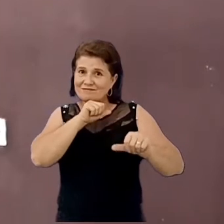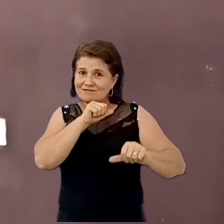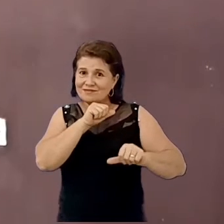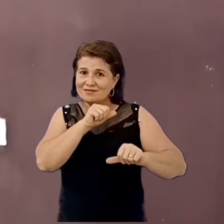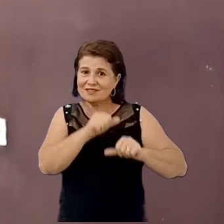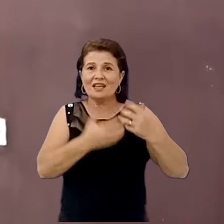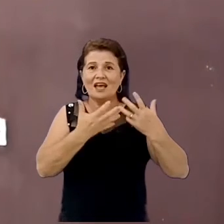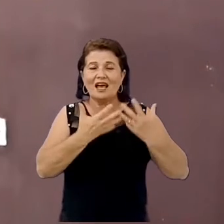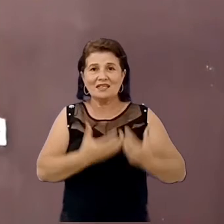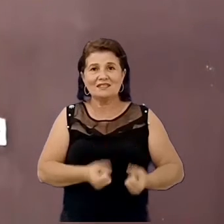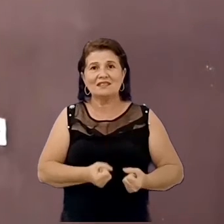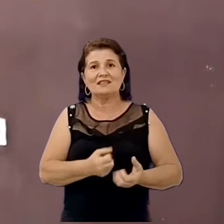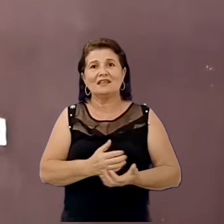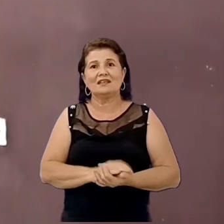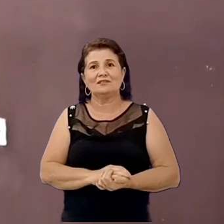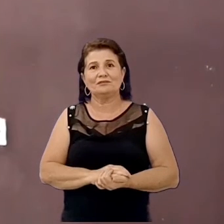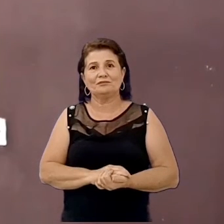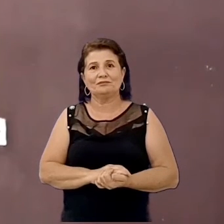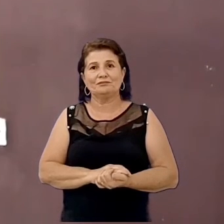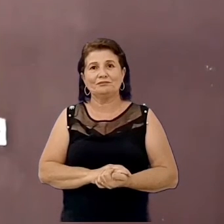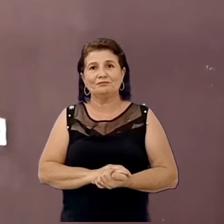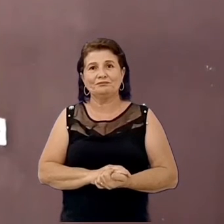têm visto isso nos nossos líderes?